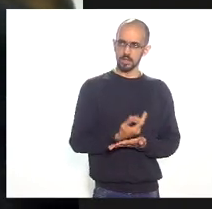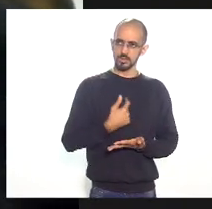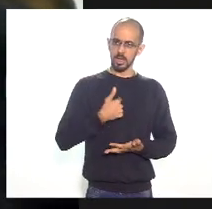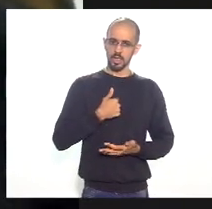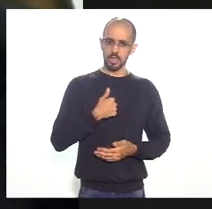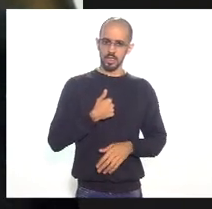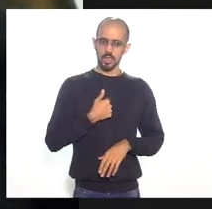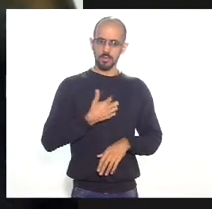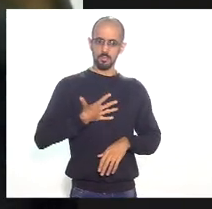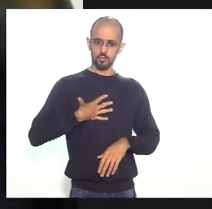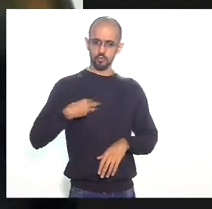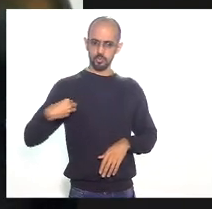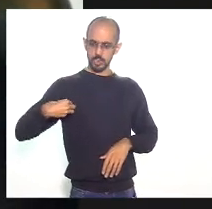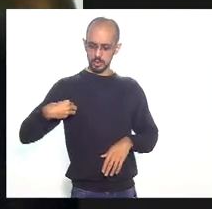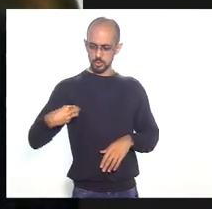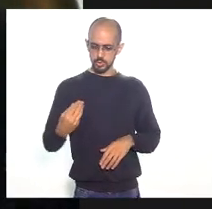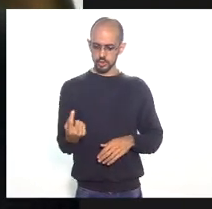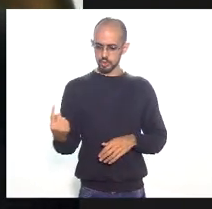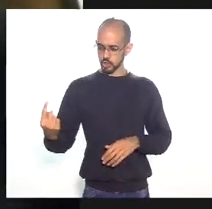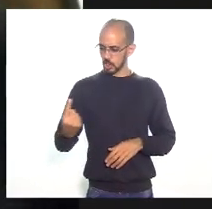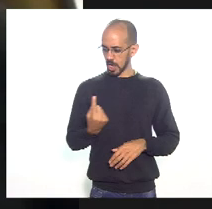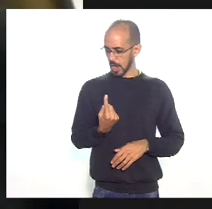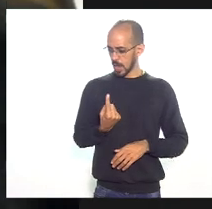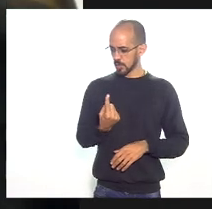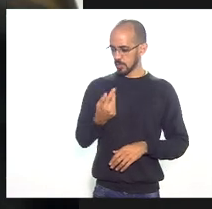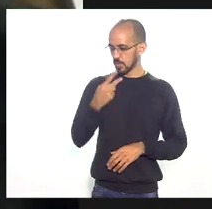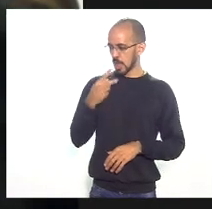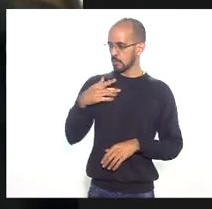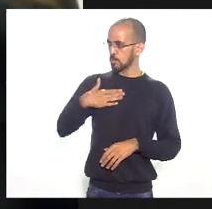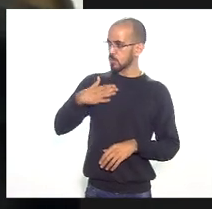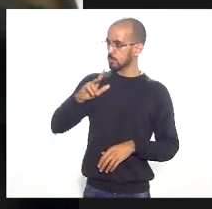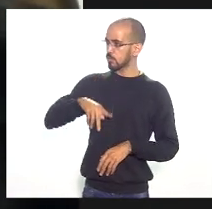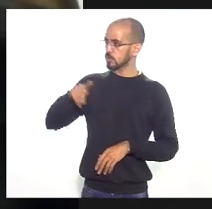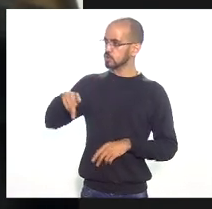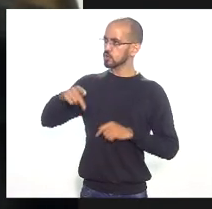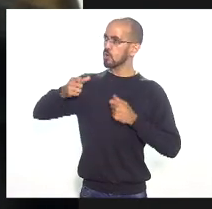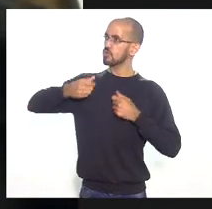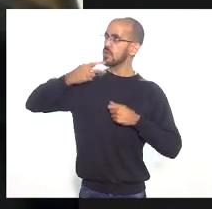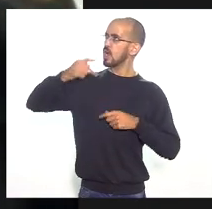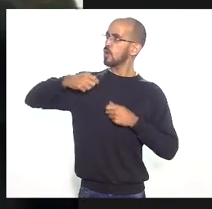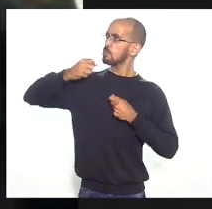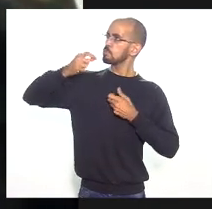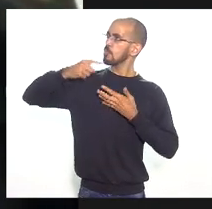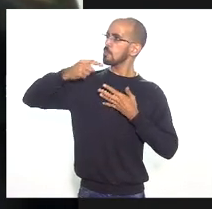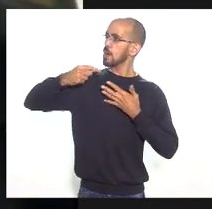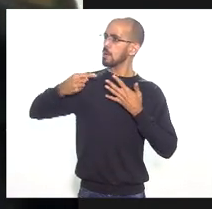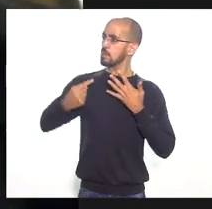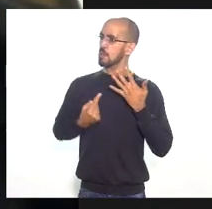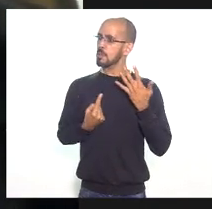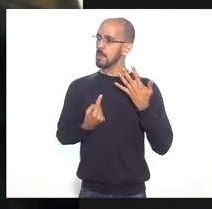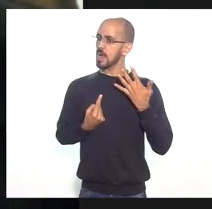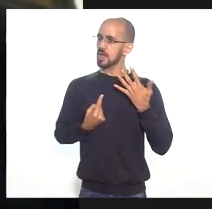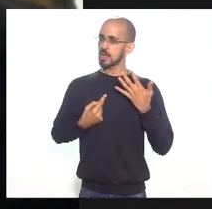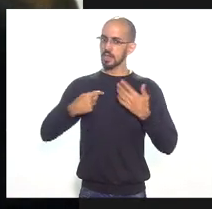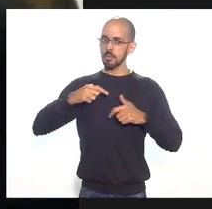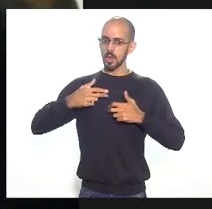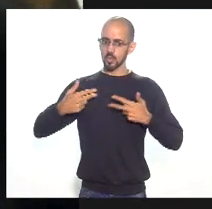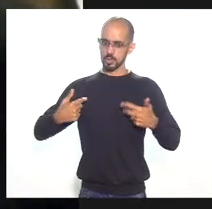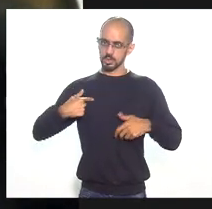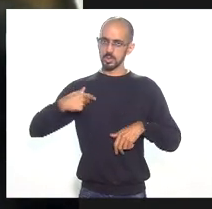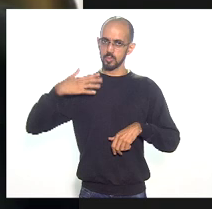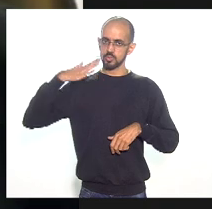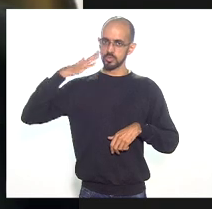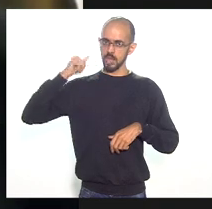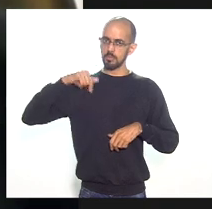meus filhos chegaram em casa e o meu professor falou isso, isso isso. E era uma questão que eu tinha conhecimento que o professor